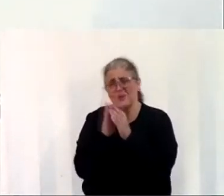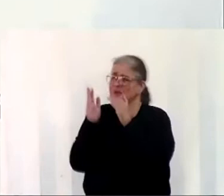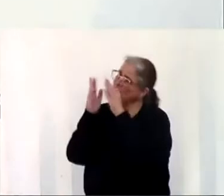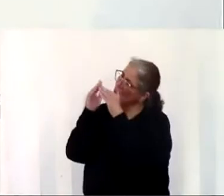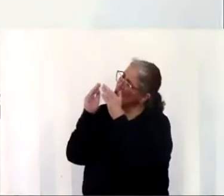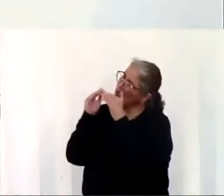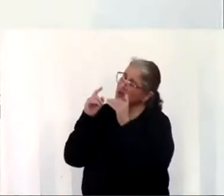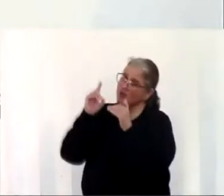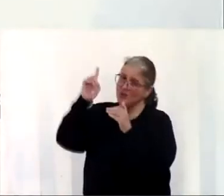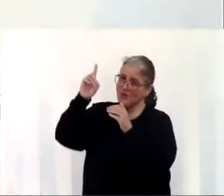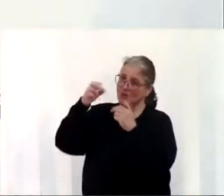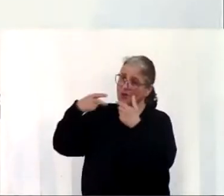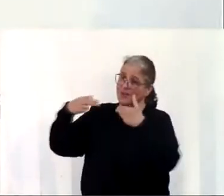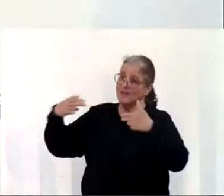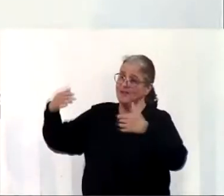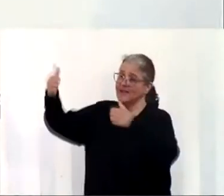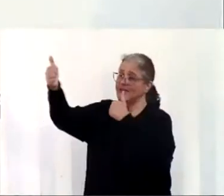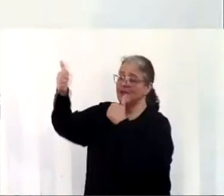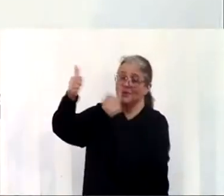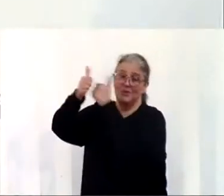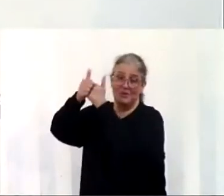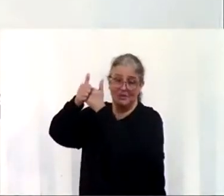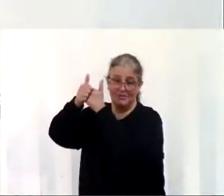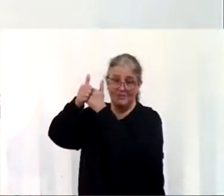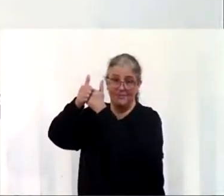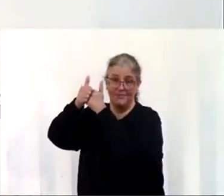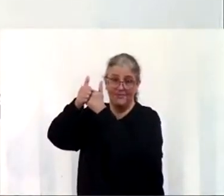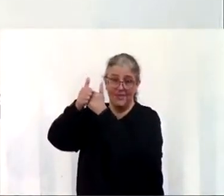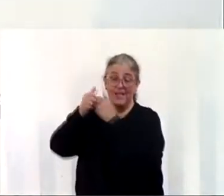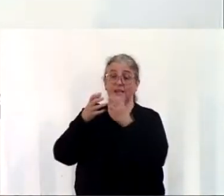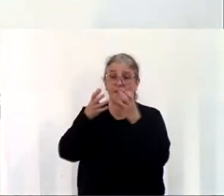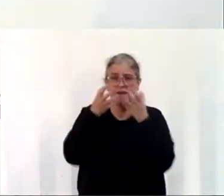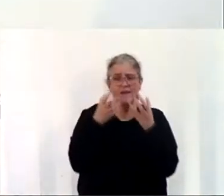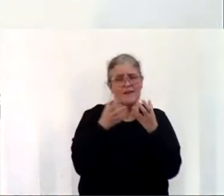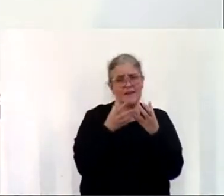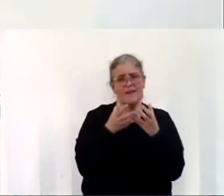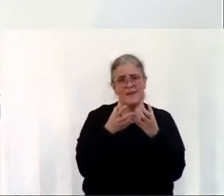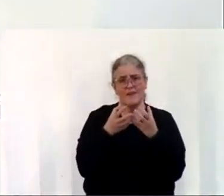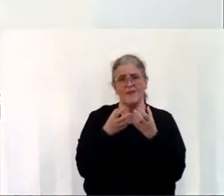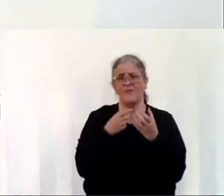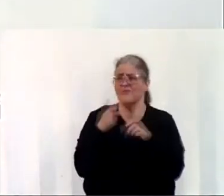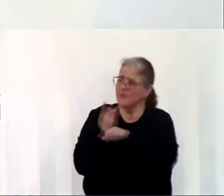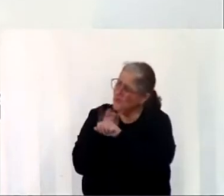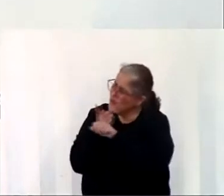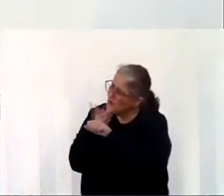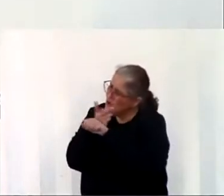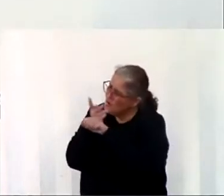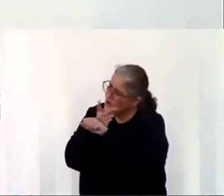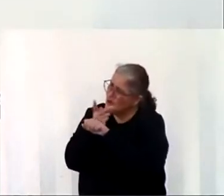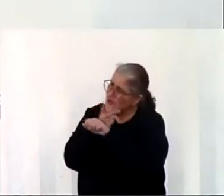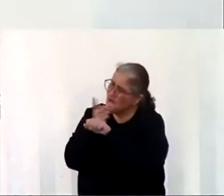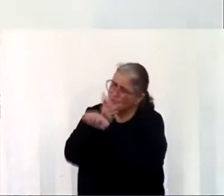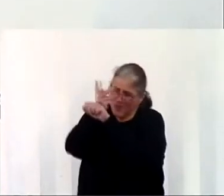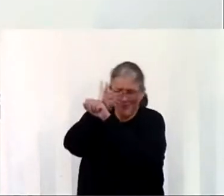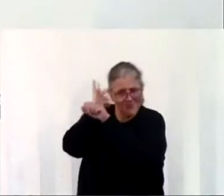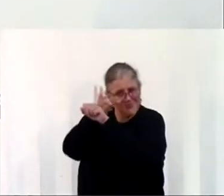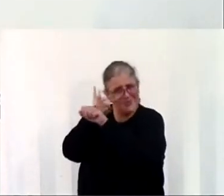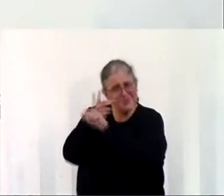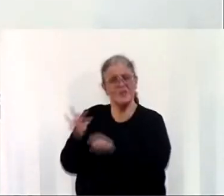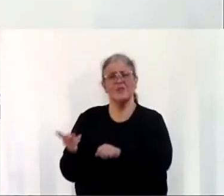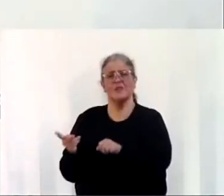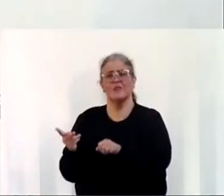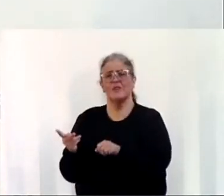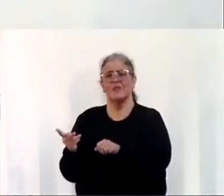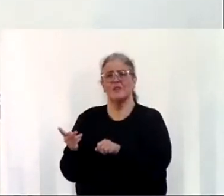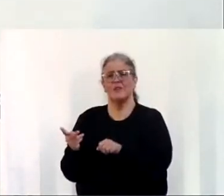Deus, é bênção. Se estivermos querendo, muitas vezes buscando e até insistindo com o Senhor